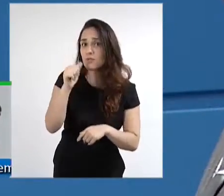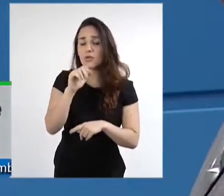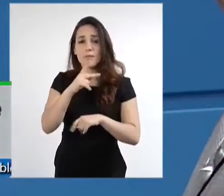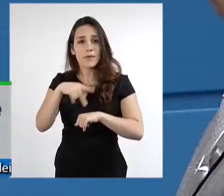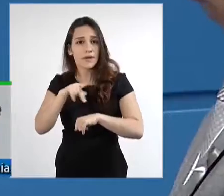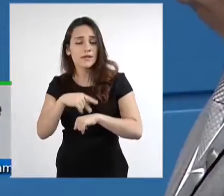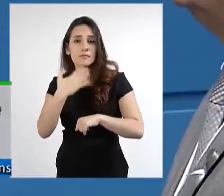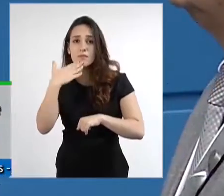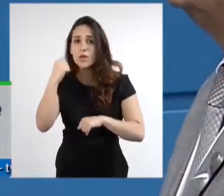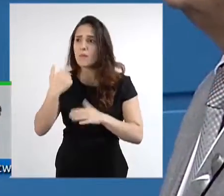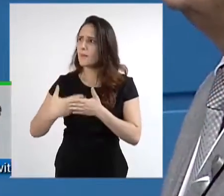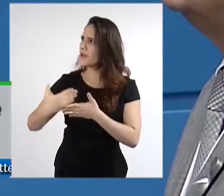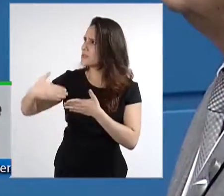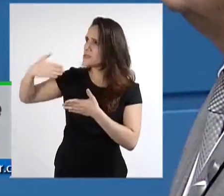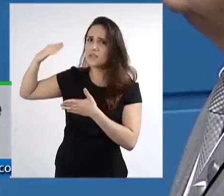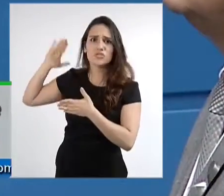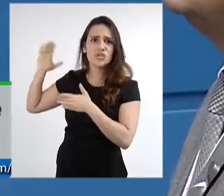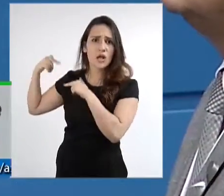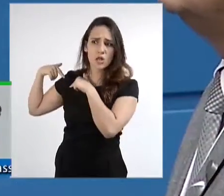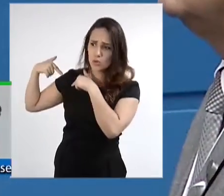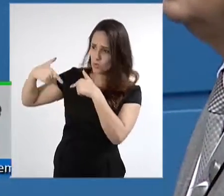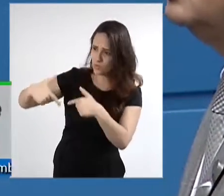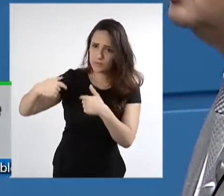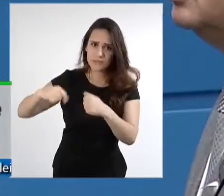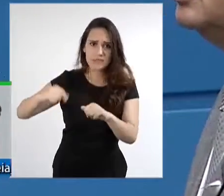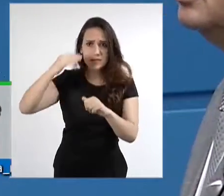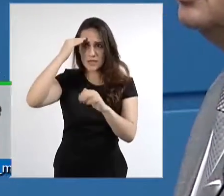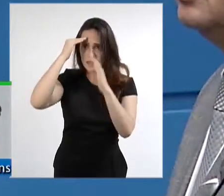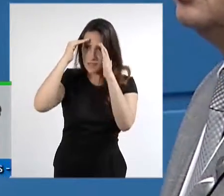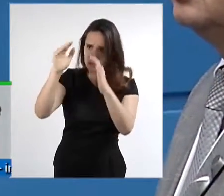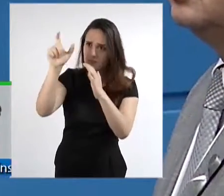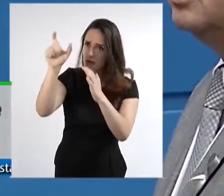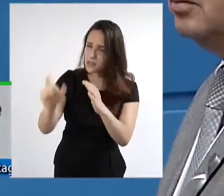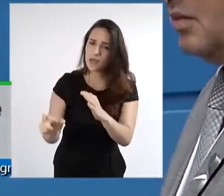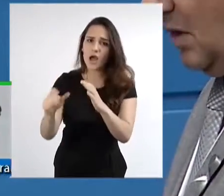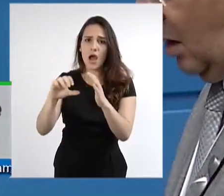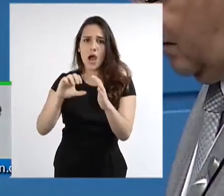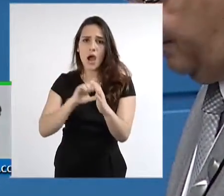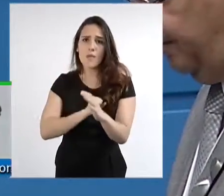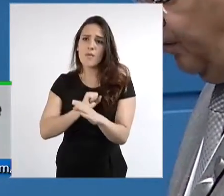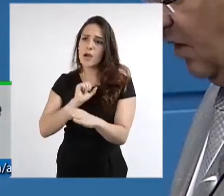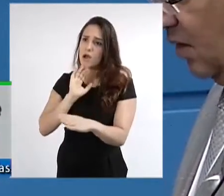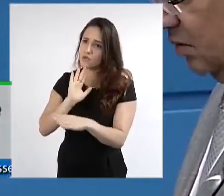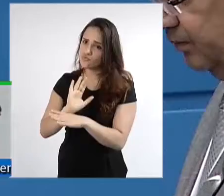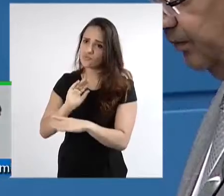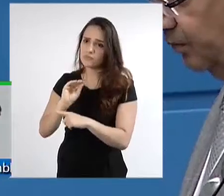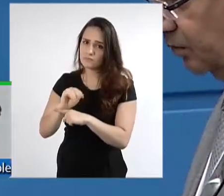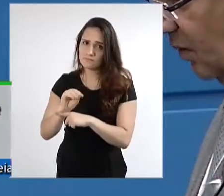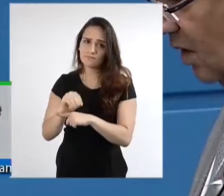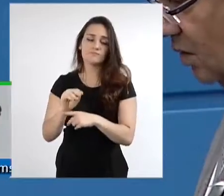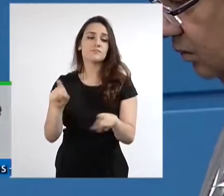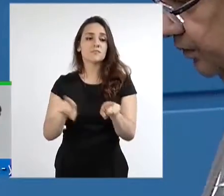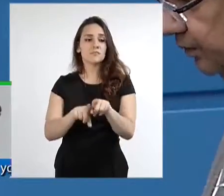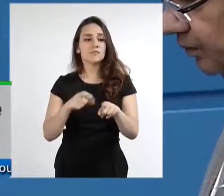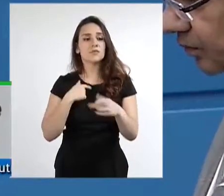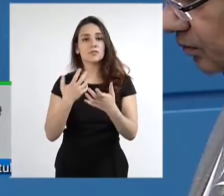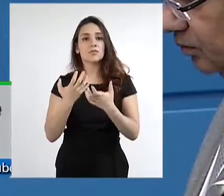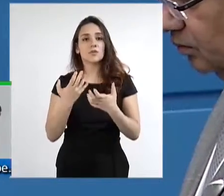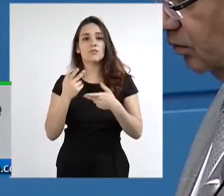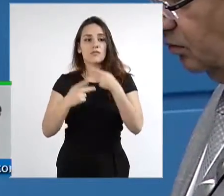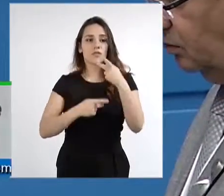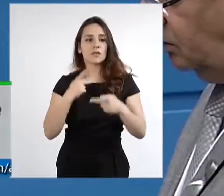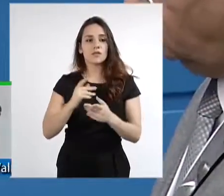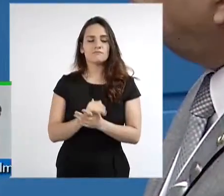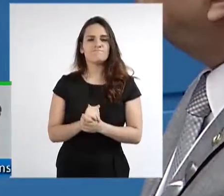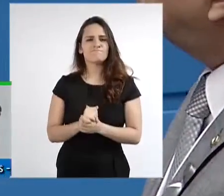seja respeitado nos seus direitos, que seja amado e que seja amparado. Eu quero dizer a Vossa Excelência de